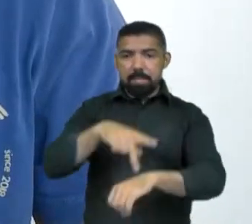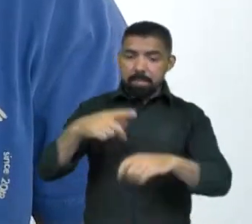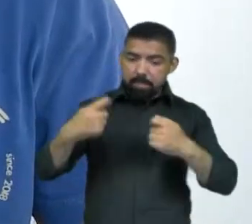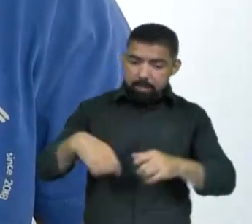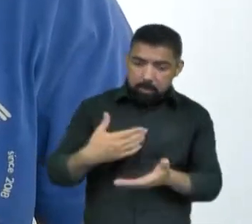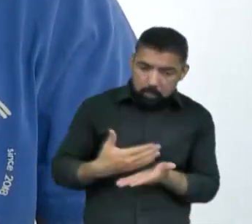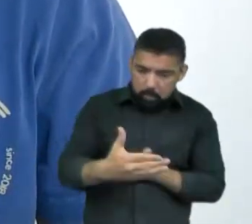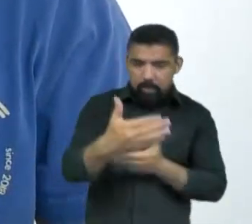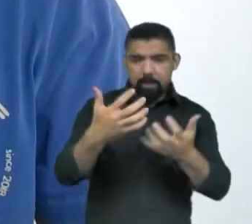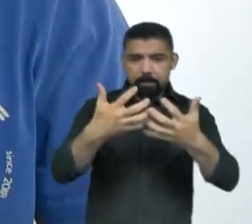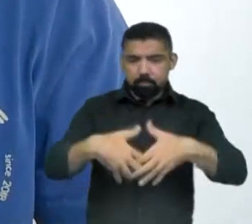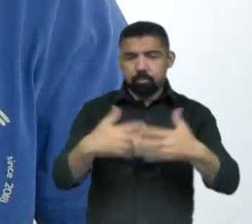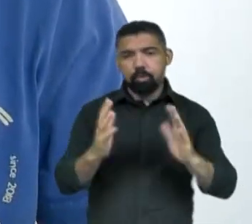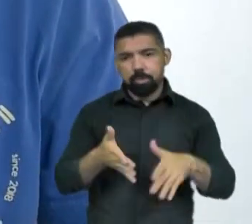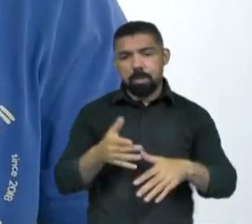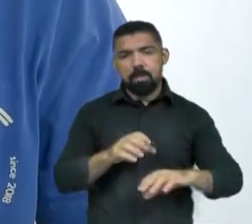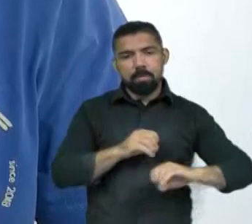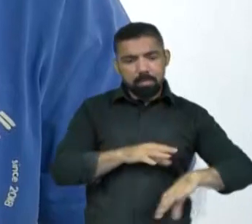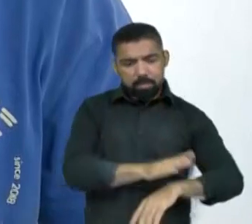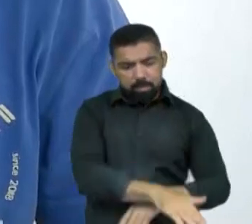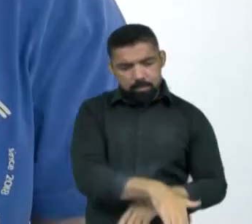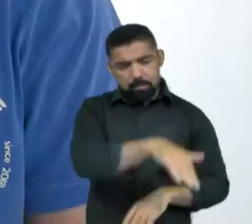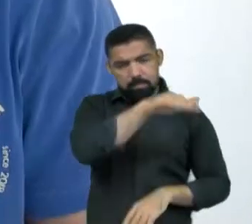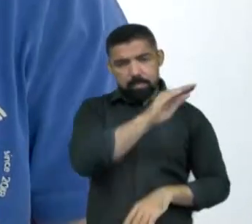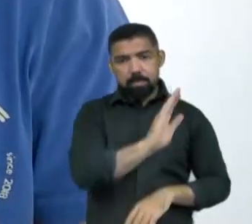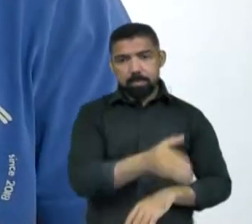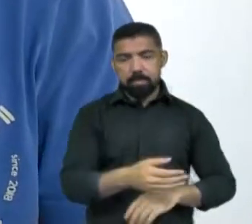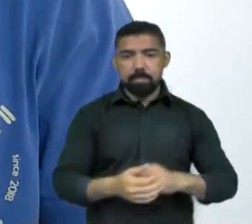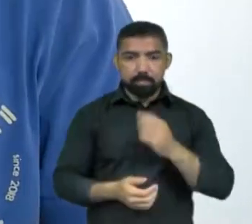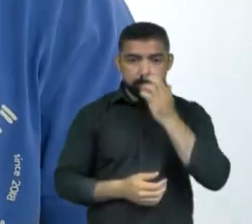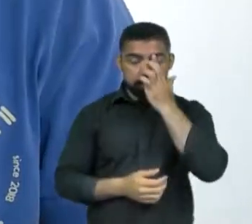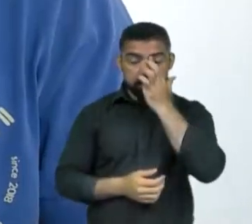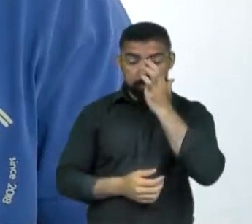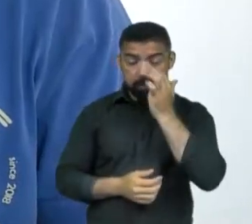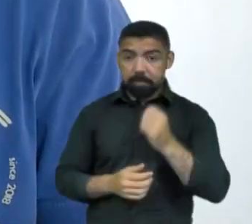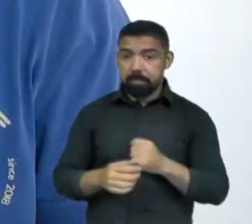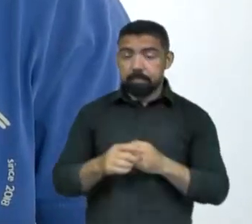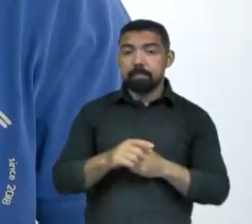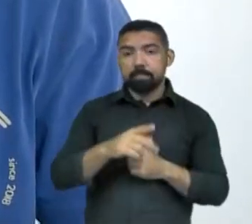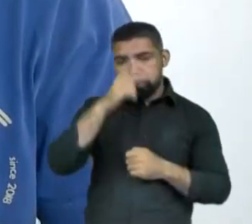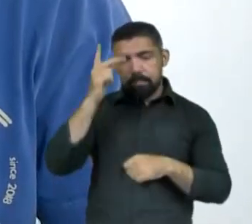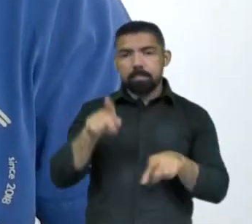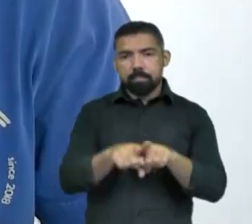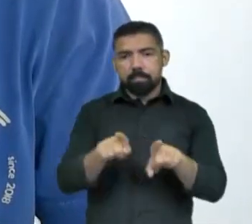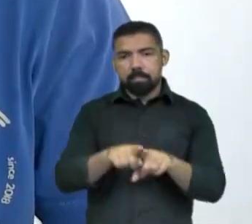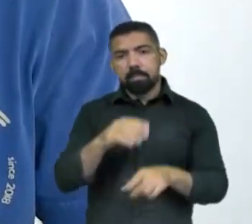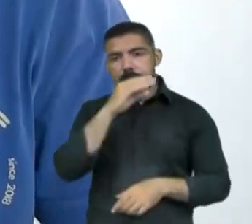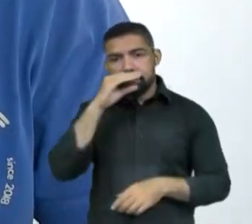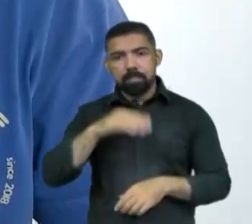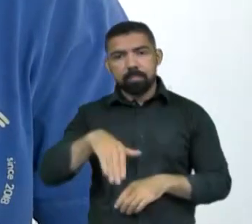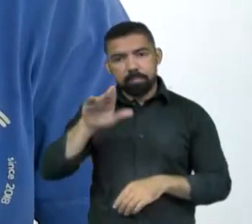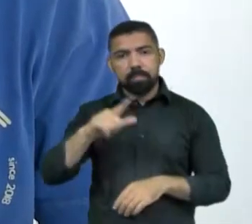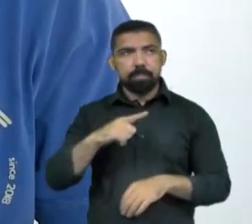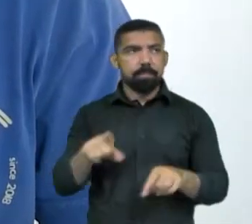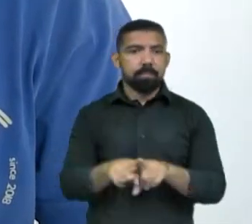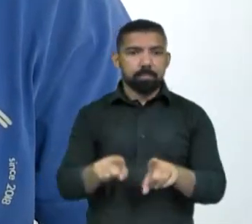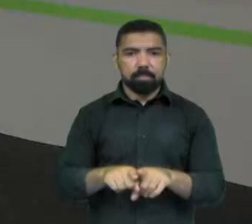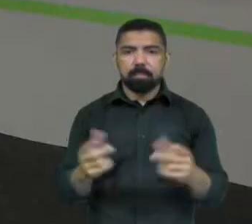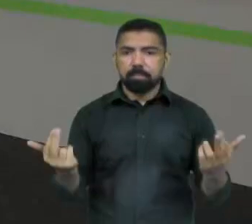né, desde a educação infantil até as pessoas de idade mais avançada.